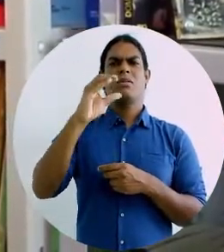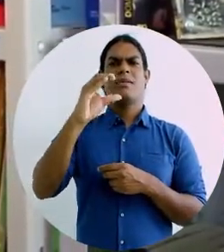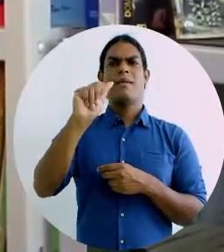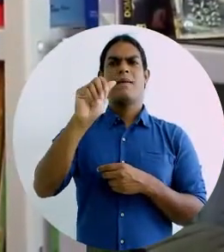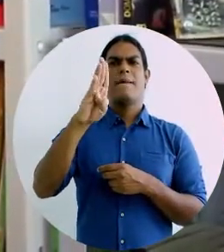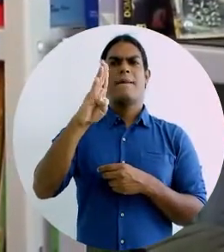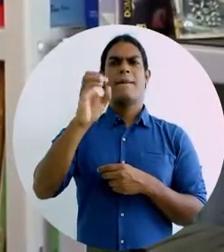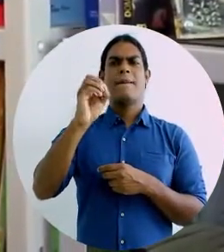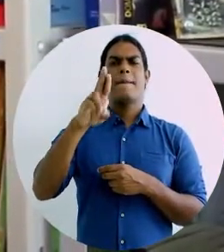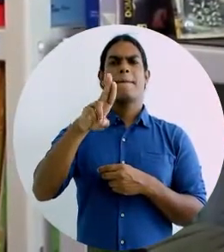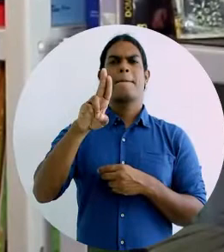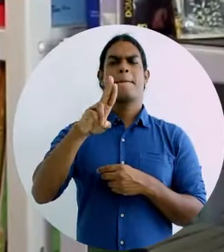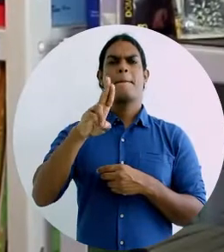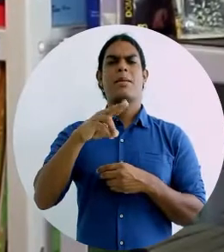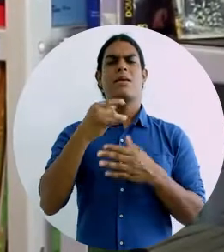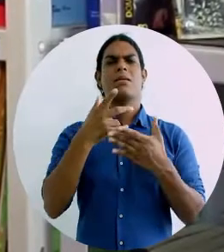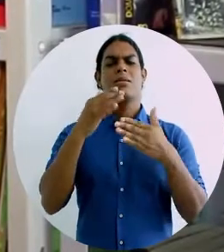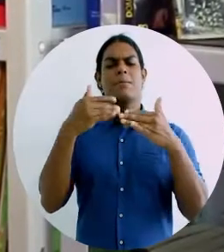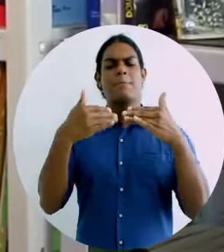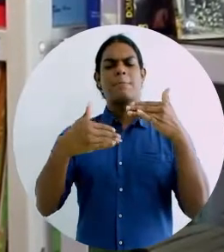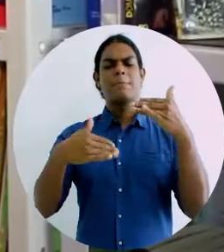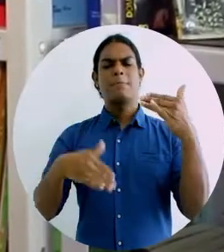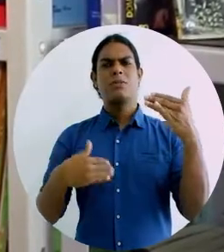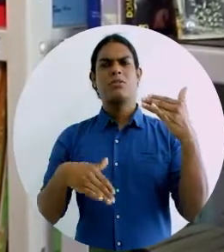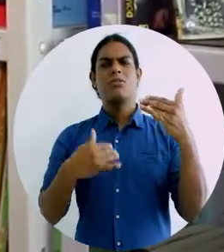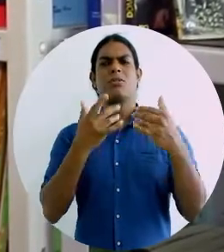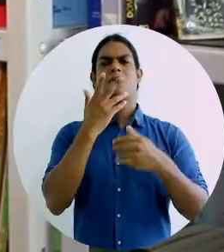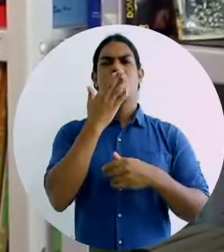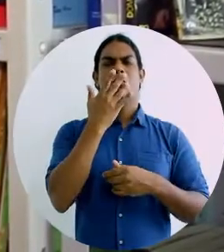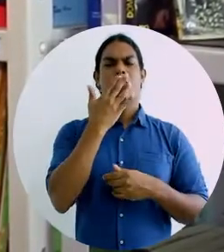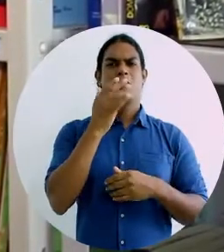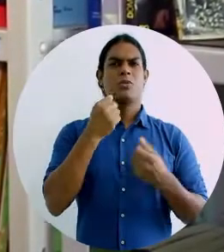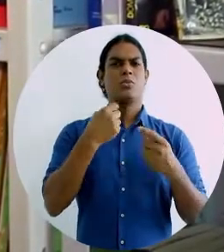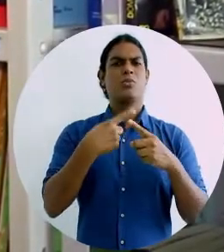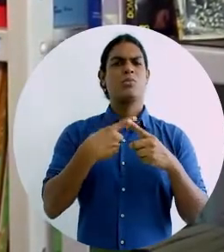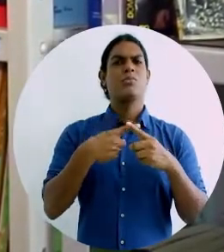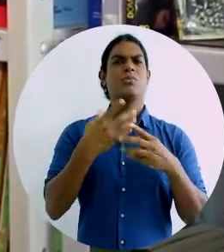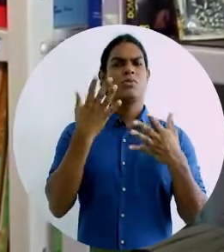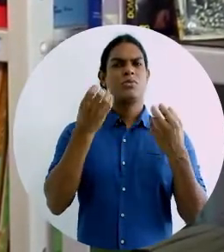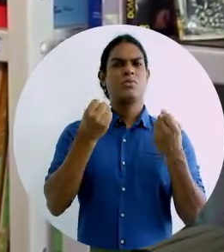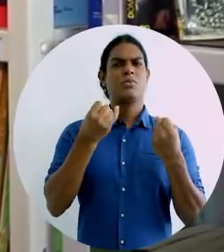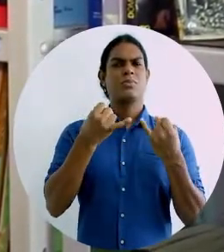seria uma classificação por cores. Por isso que eu falei ao longo do caderno que, dependendo da